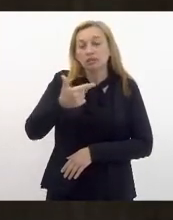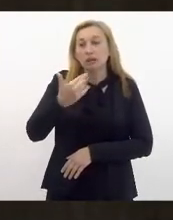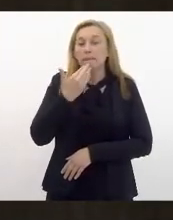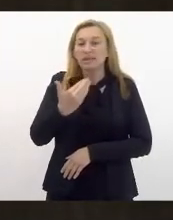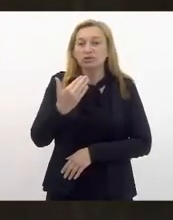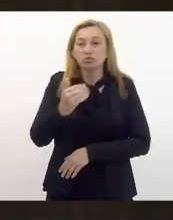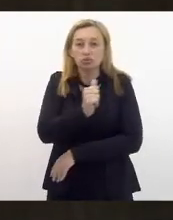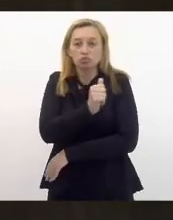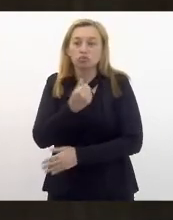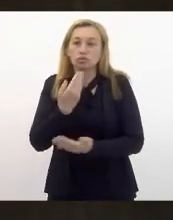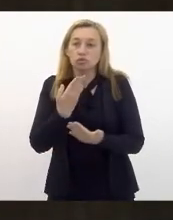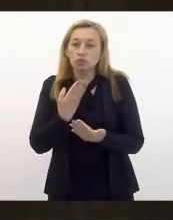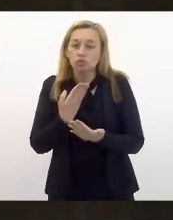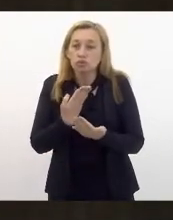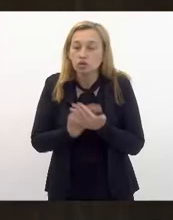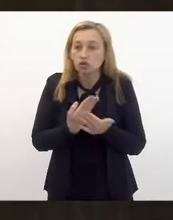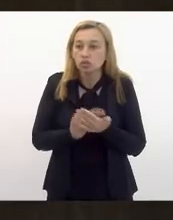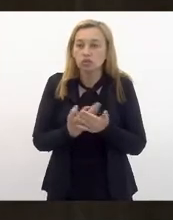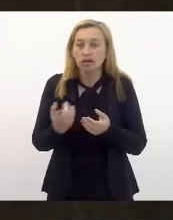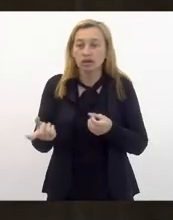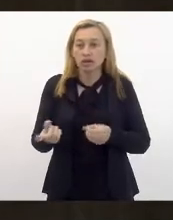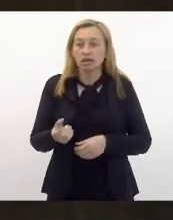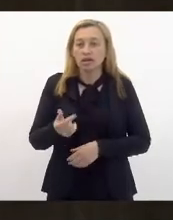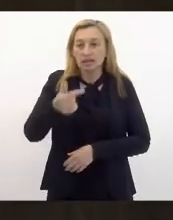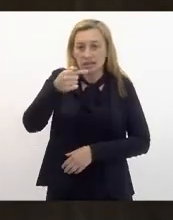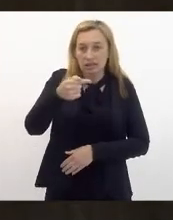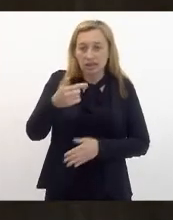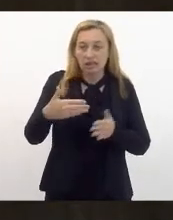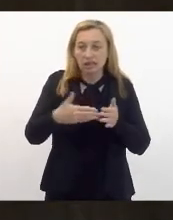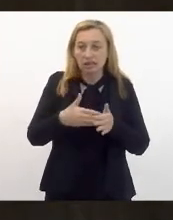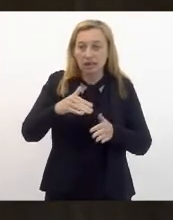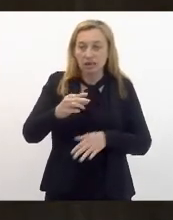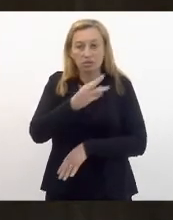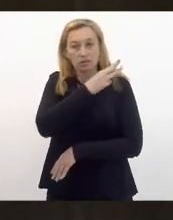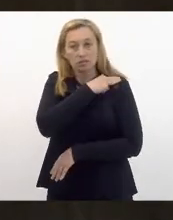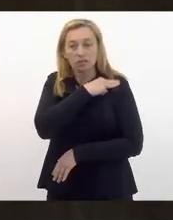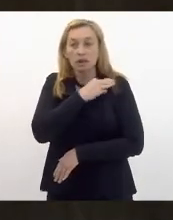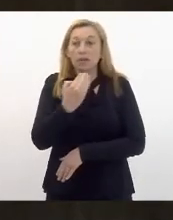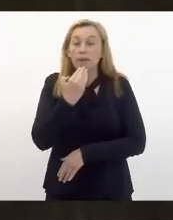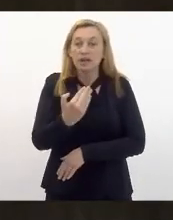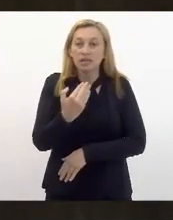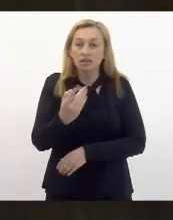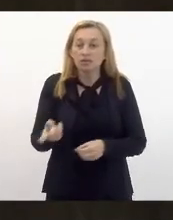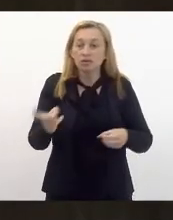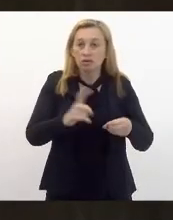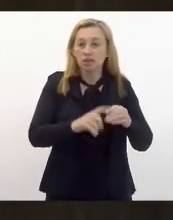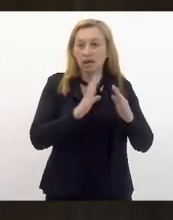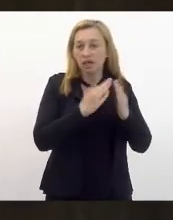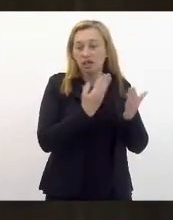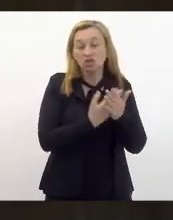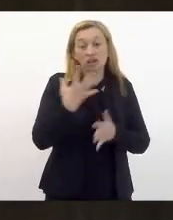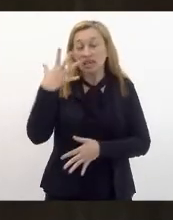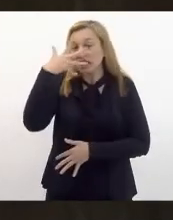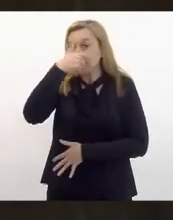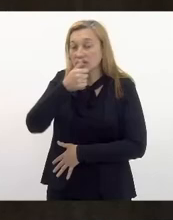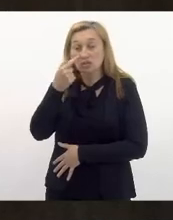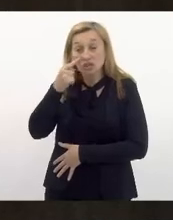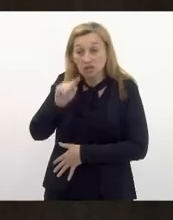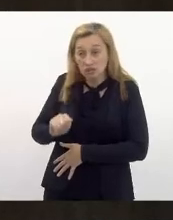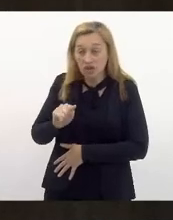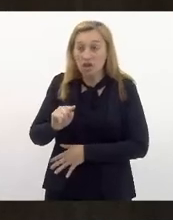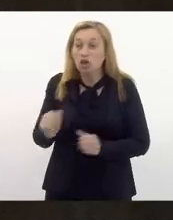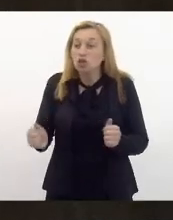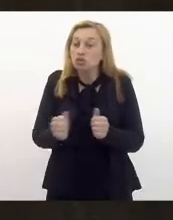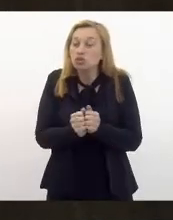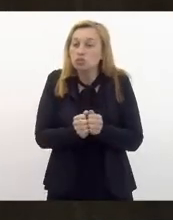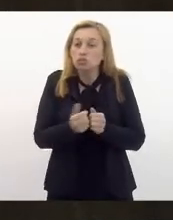pedindo aula criancinhas de 7 até ensino médio pedindo aula foi a coisa mais linda de ver fomos